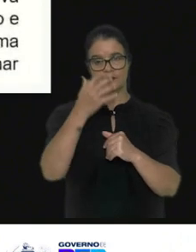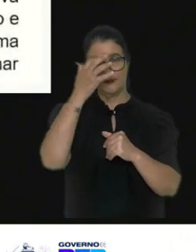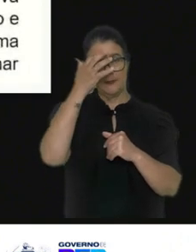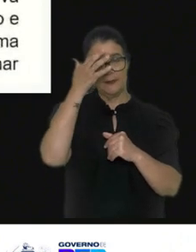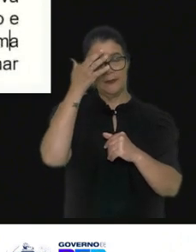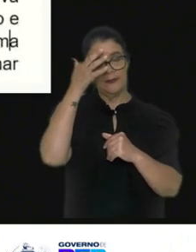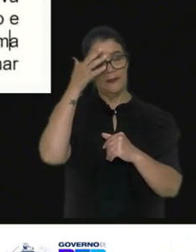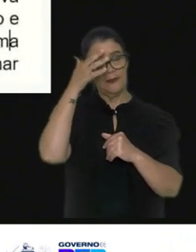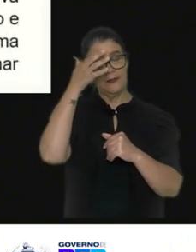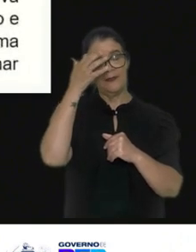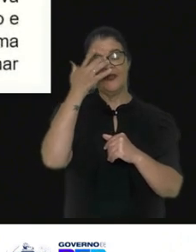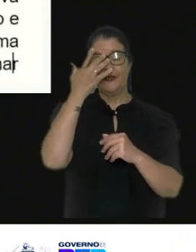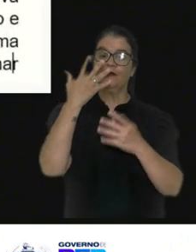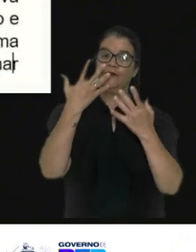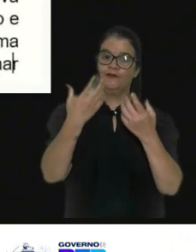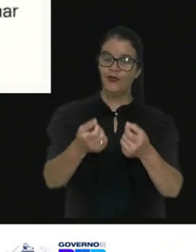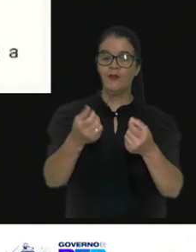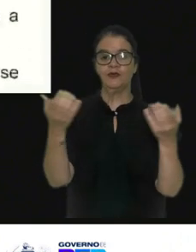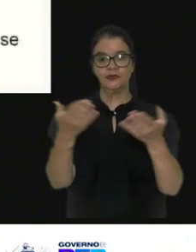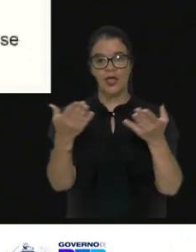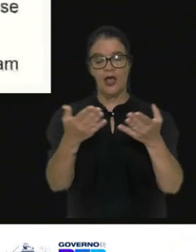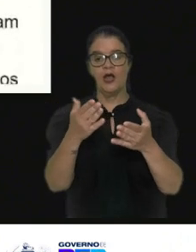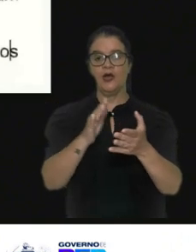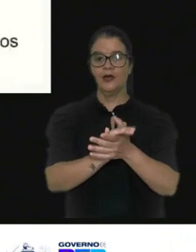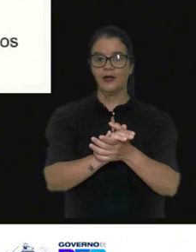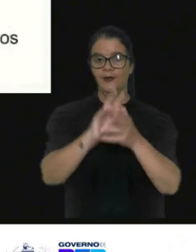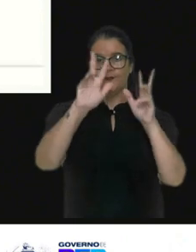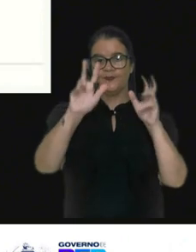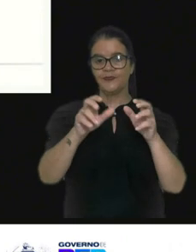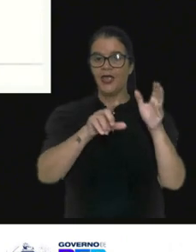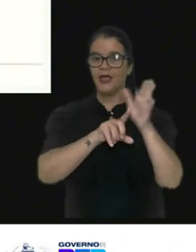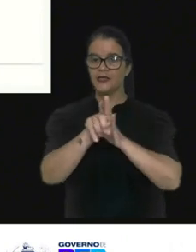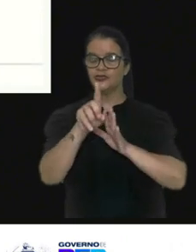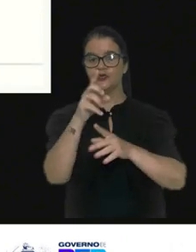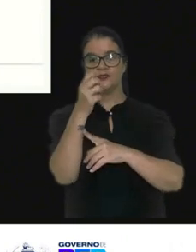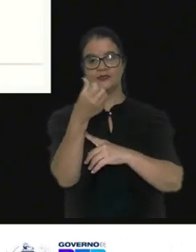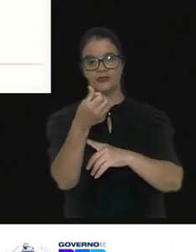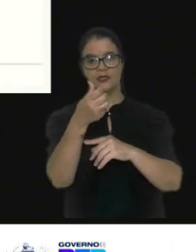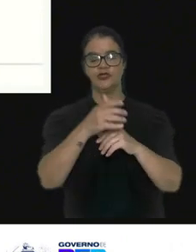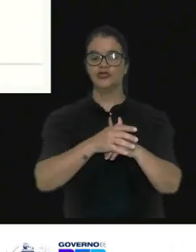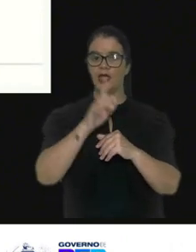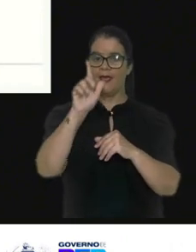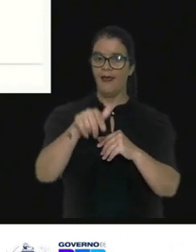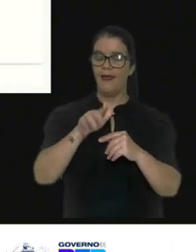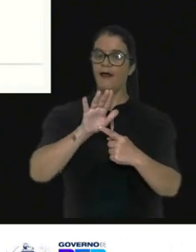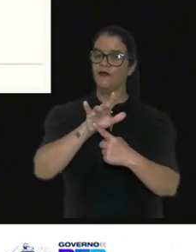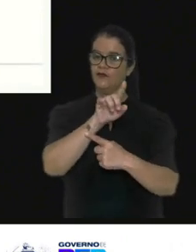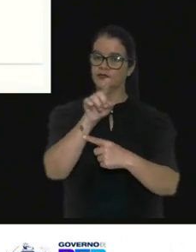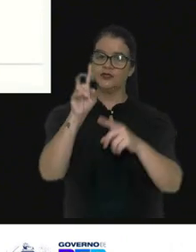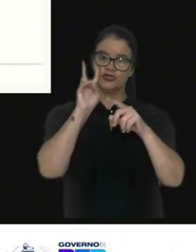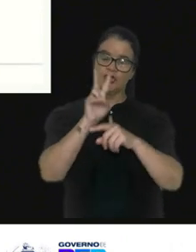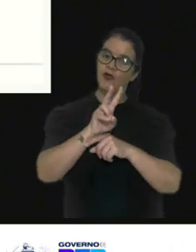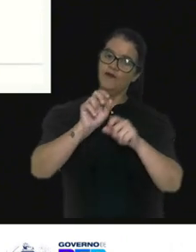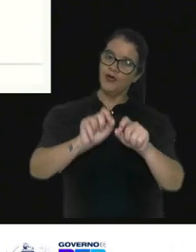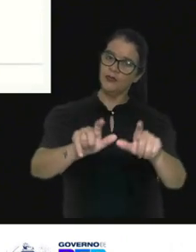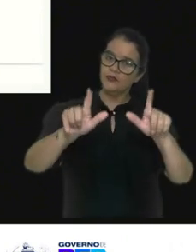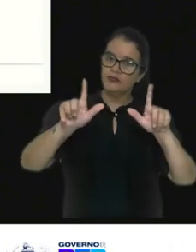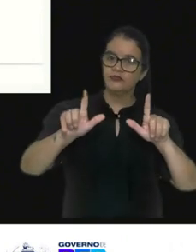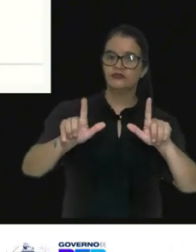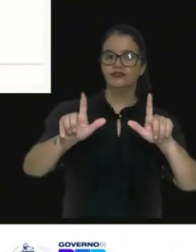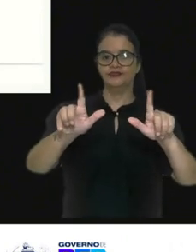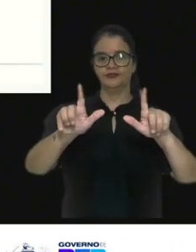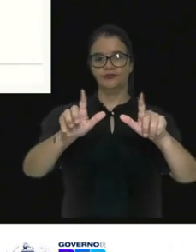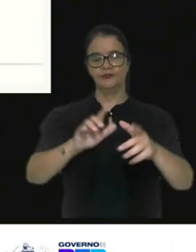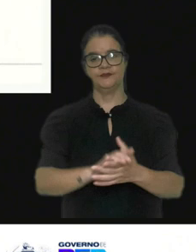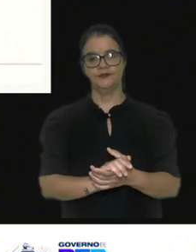Ok. Então vamos agora para a questão seis. É que é esta que vocês estão vendo aí em tela.